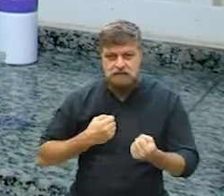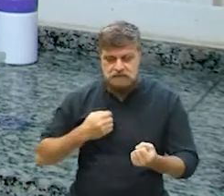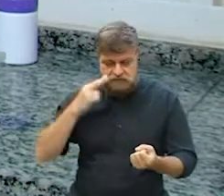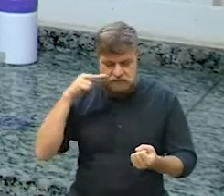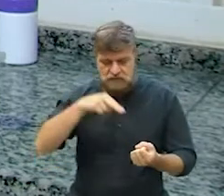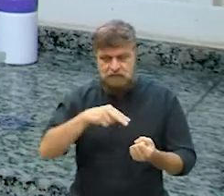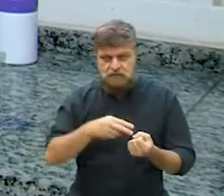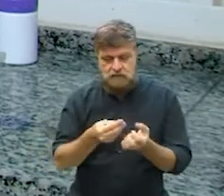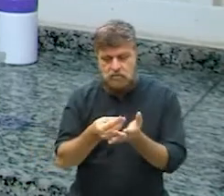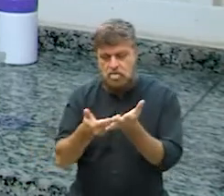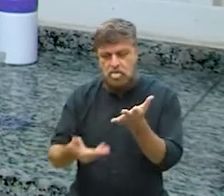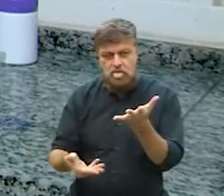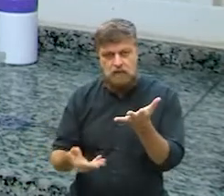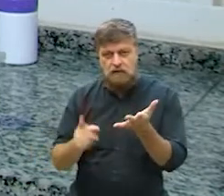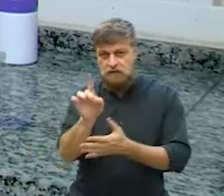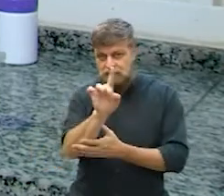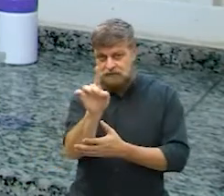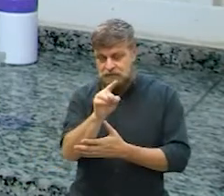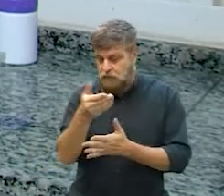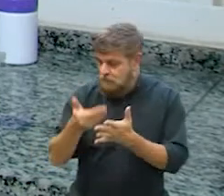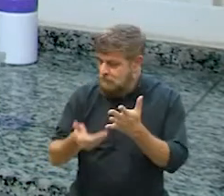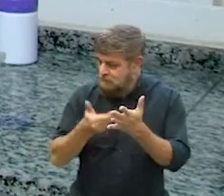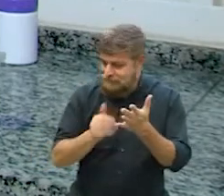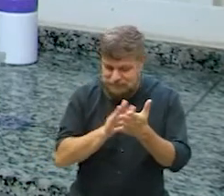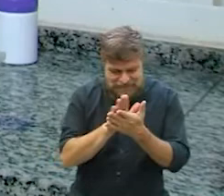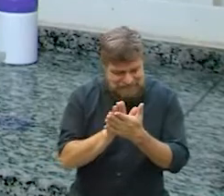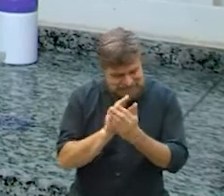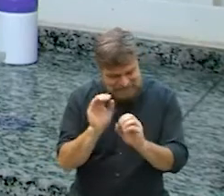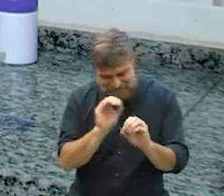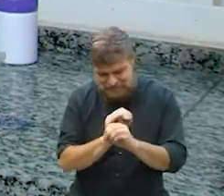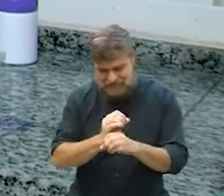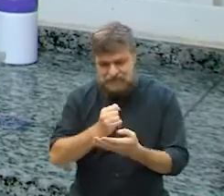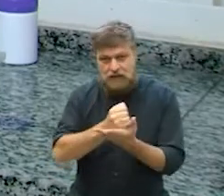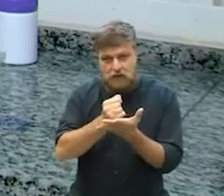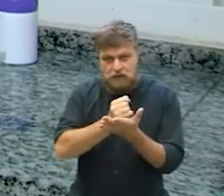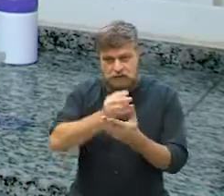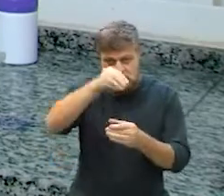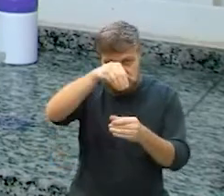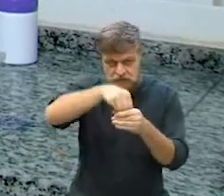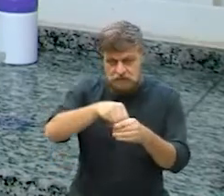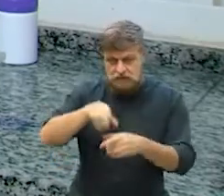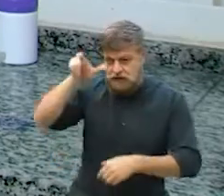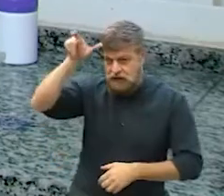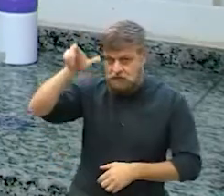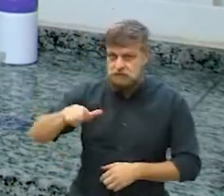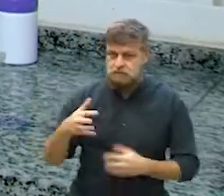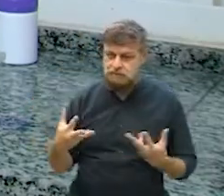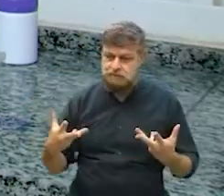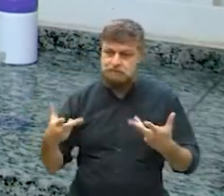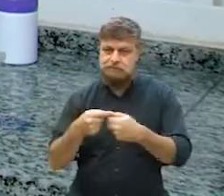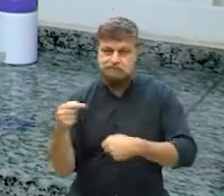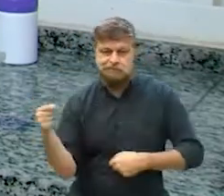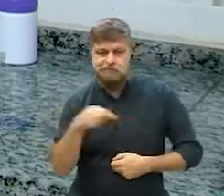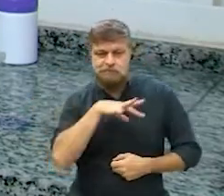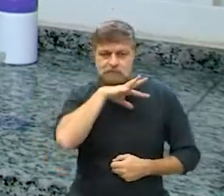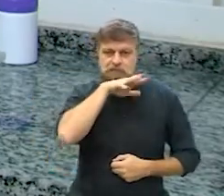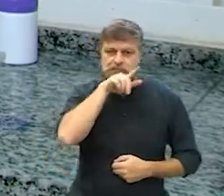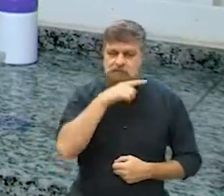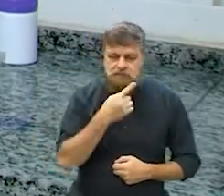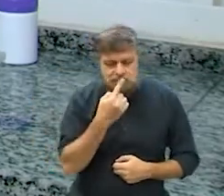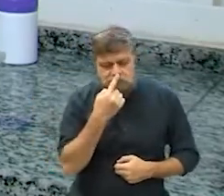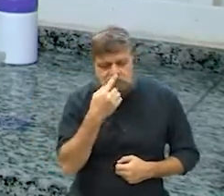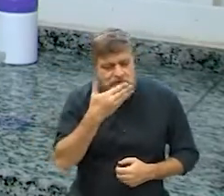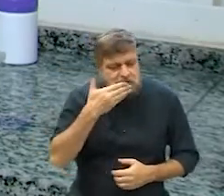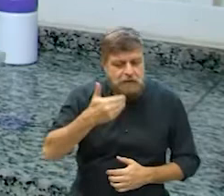quebra. A gente quebra, só que ele não esfarela assim, não perde nada do remédio. Para o tutor, isso aqui é uma maravilha. Para o